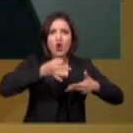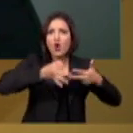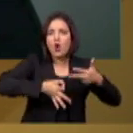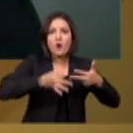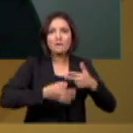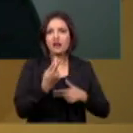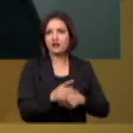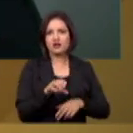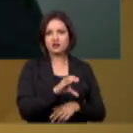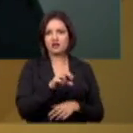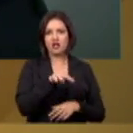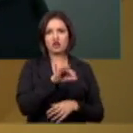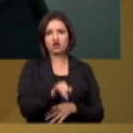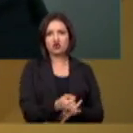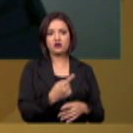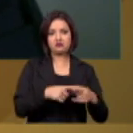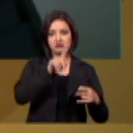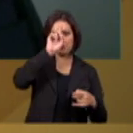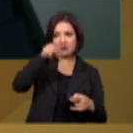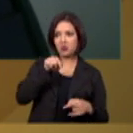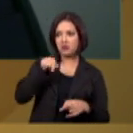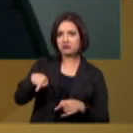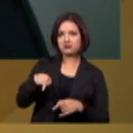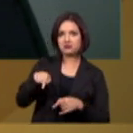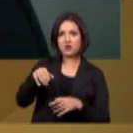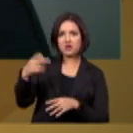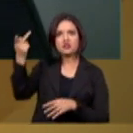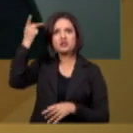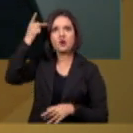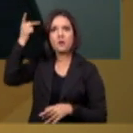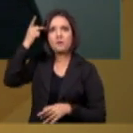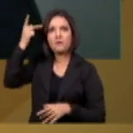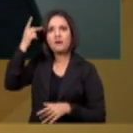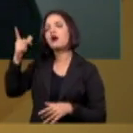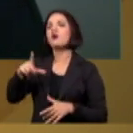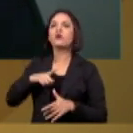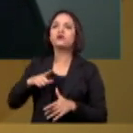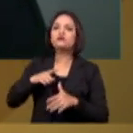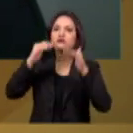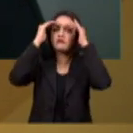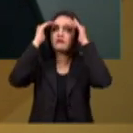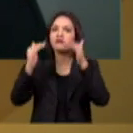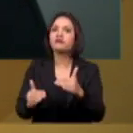estado de são paulo aplicação daquele artigo 102 da re complementar